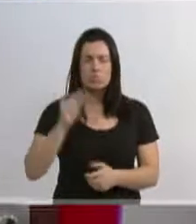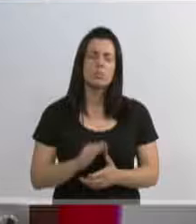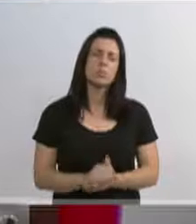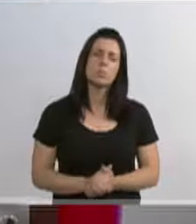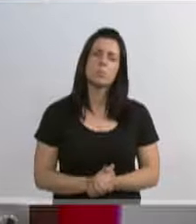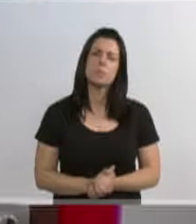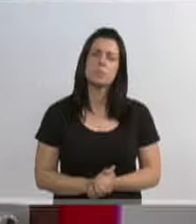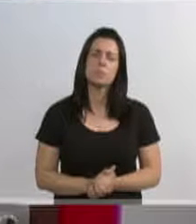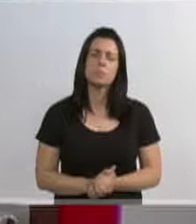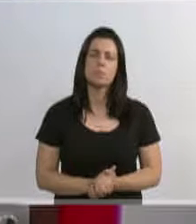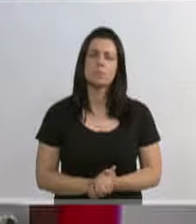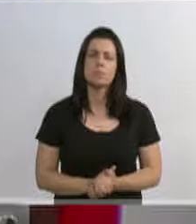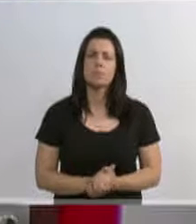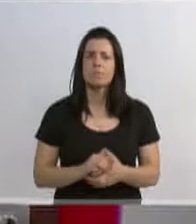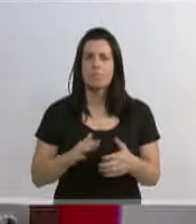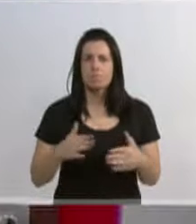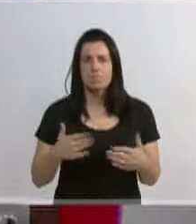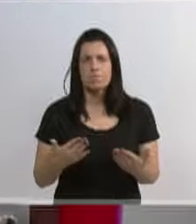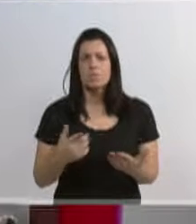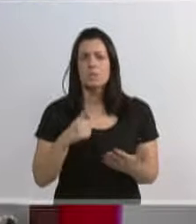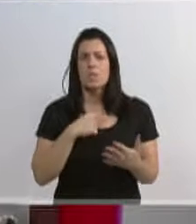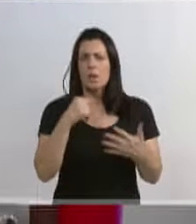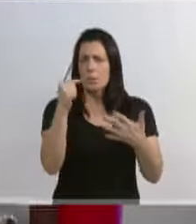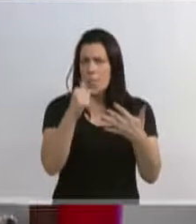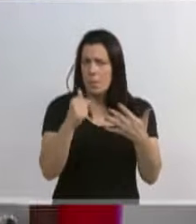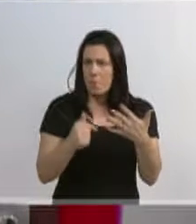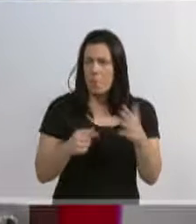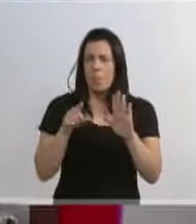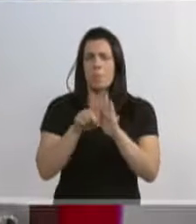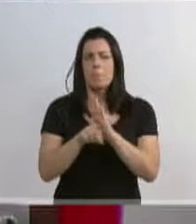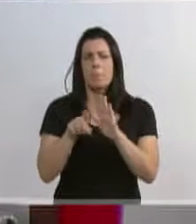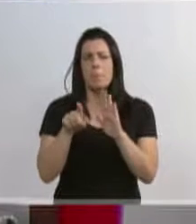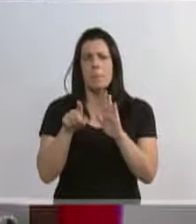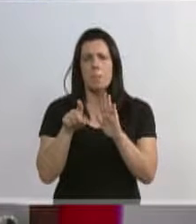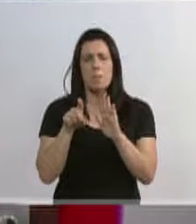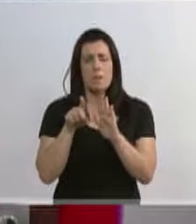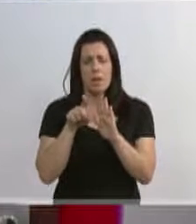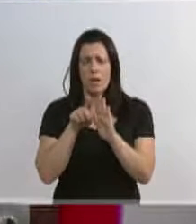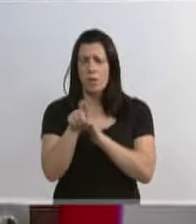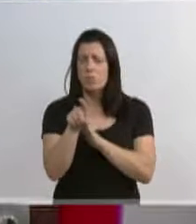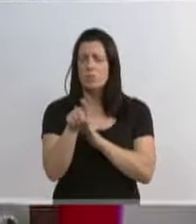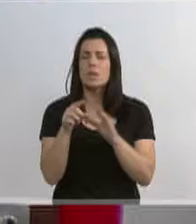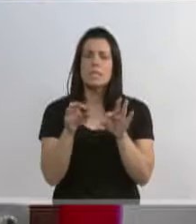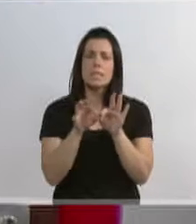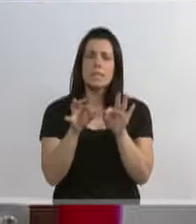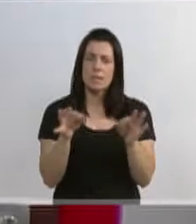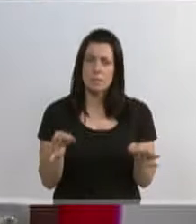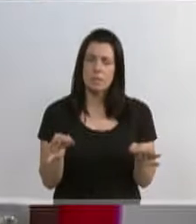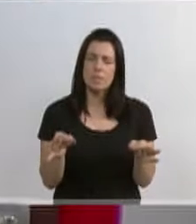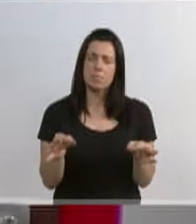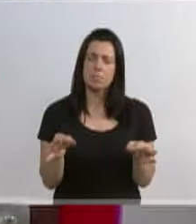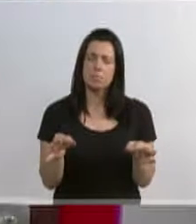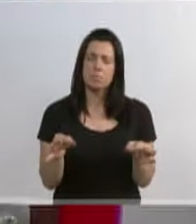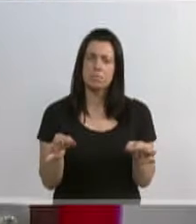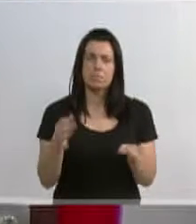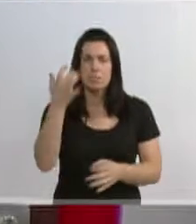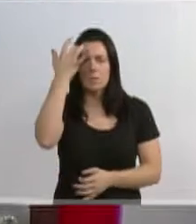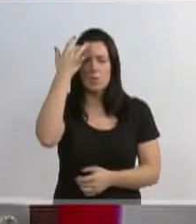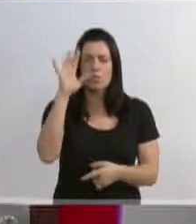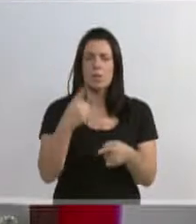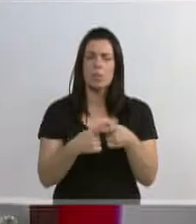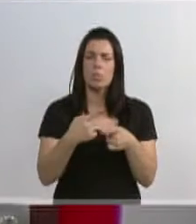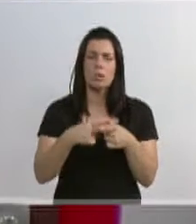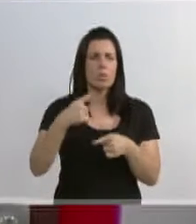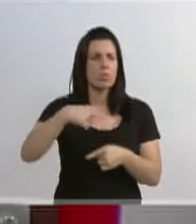municipal. E, enfim, tem aqui, todas as perguntas são perguntas, ao meu ver, simples e que não vejo porquê de